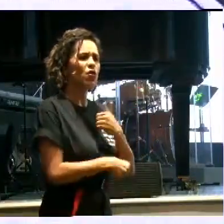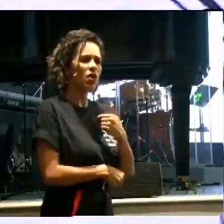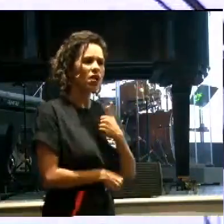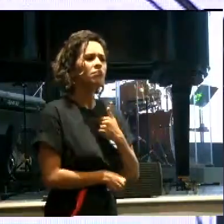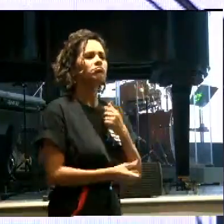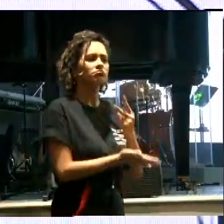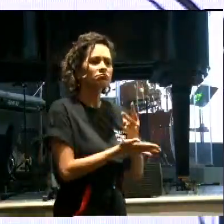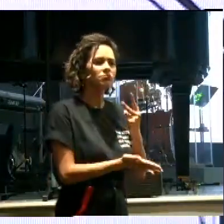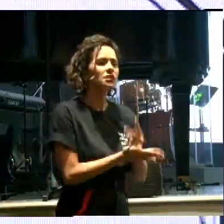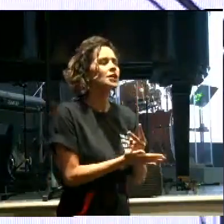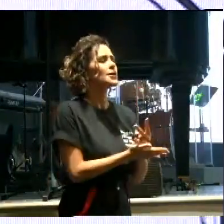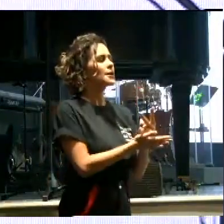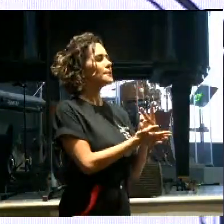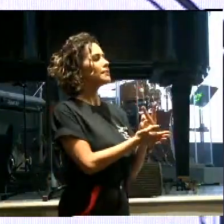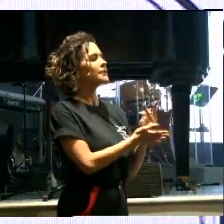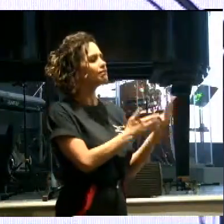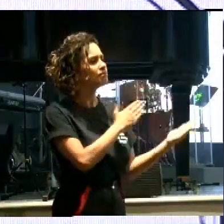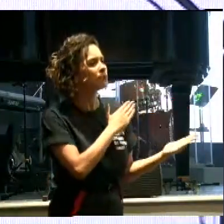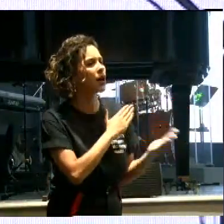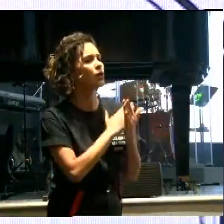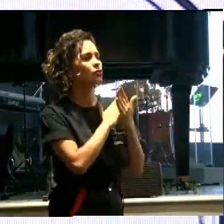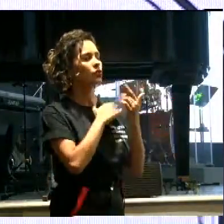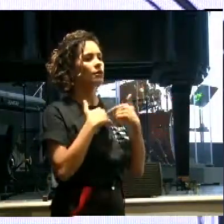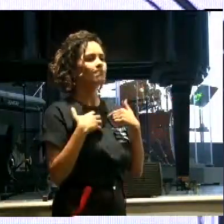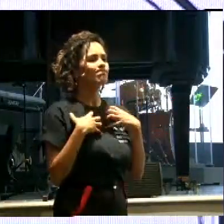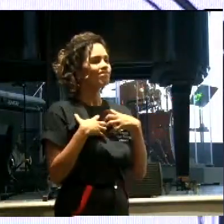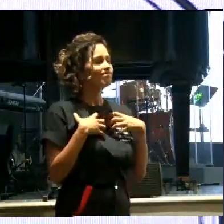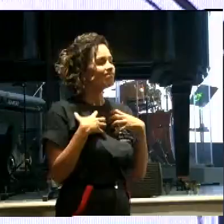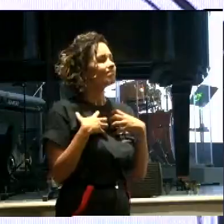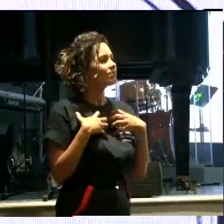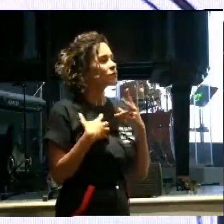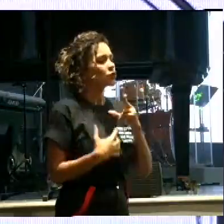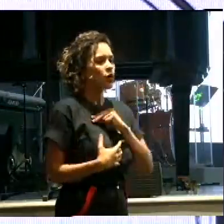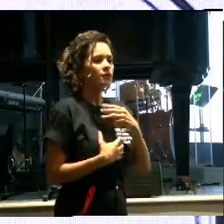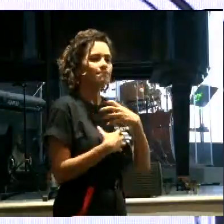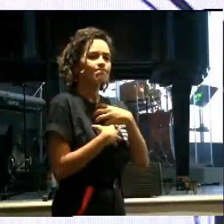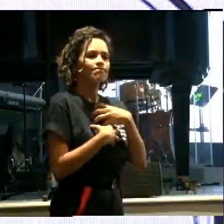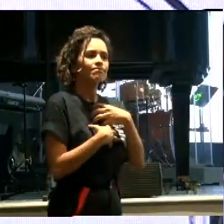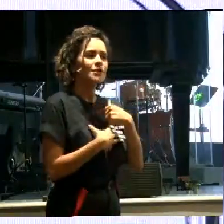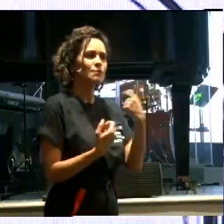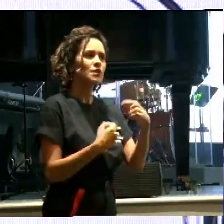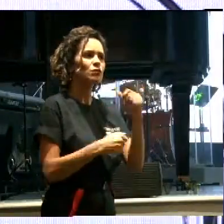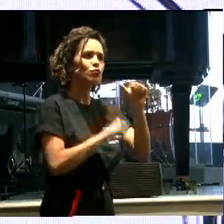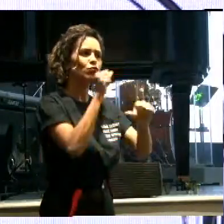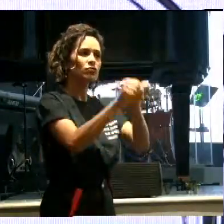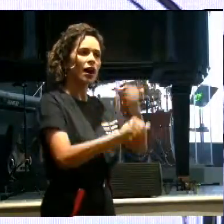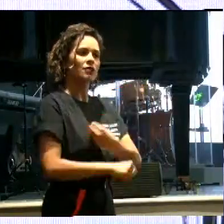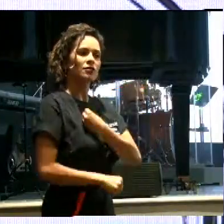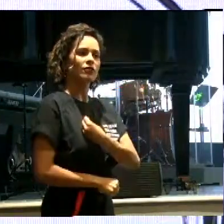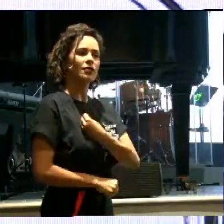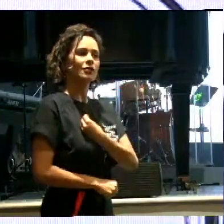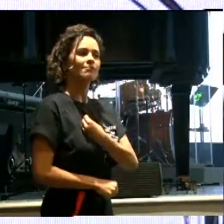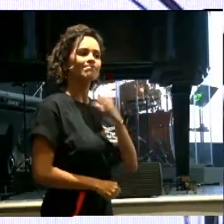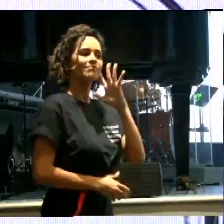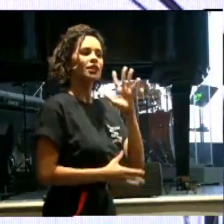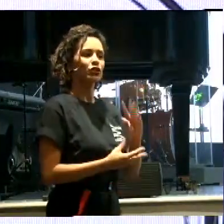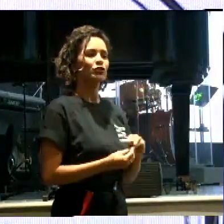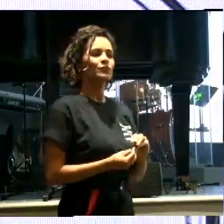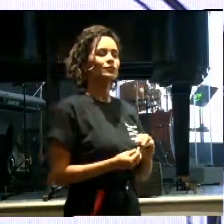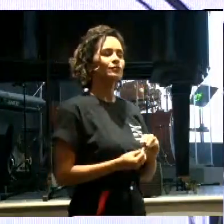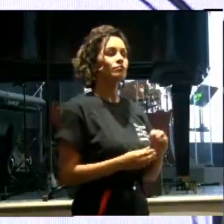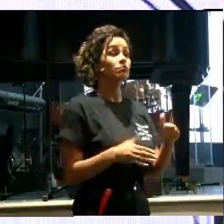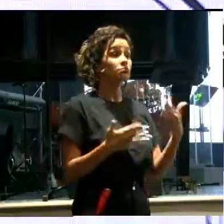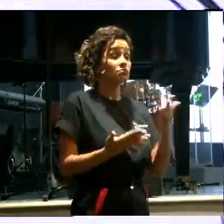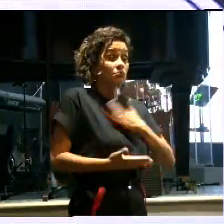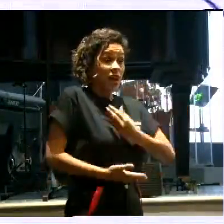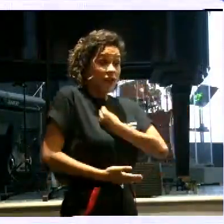me constrangeu a tal ponto que eu tive que mudar de vida. E uma das mudanças de